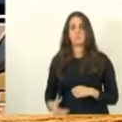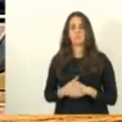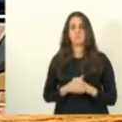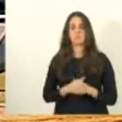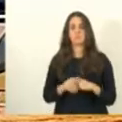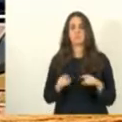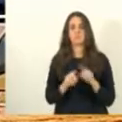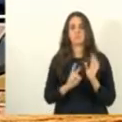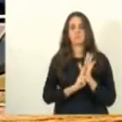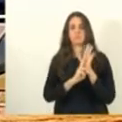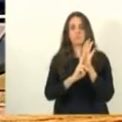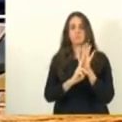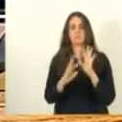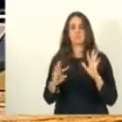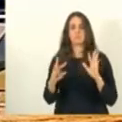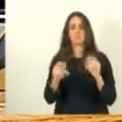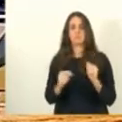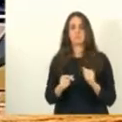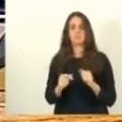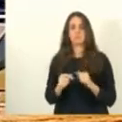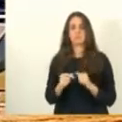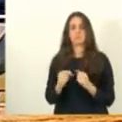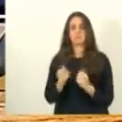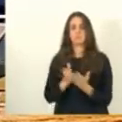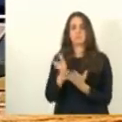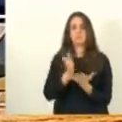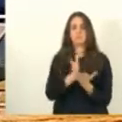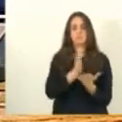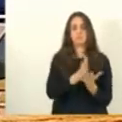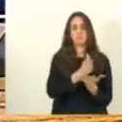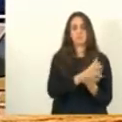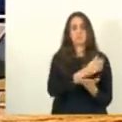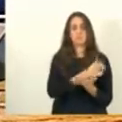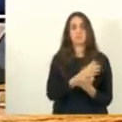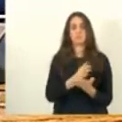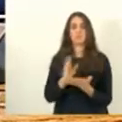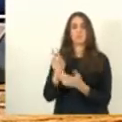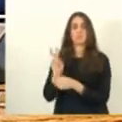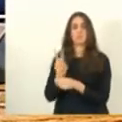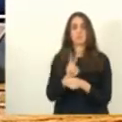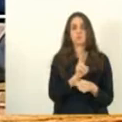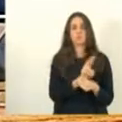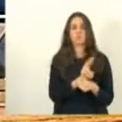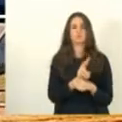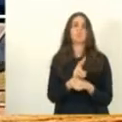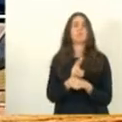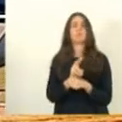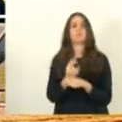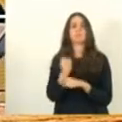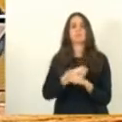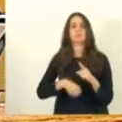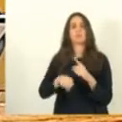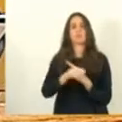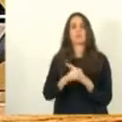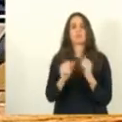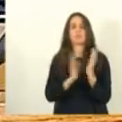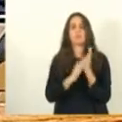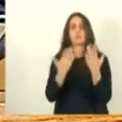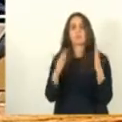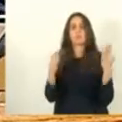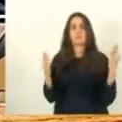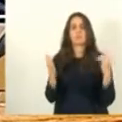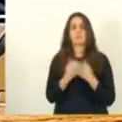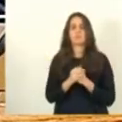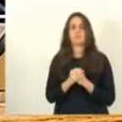representante de todos os segmentos que zelam e que cuidam da proteção social. Então, parabéns a todos vocês, já